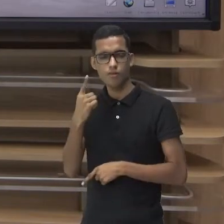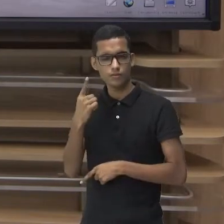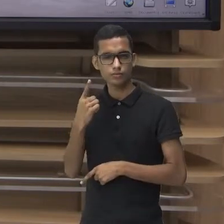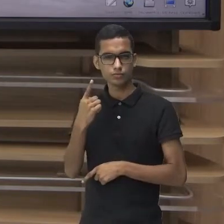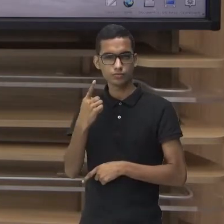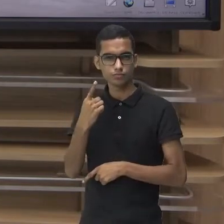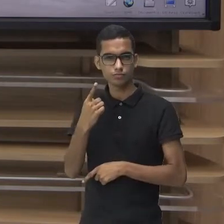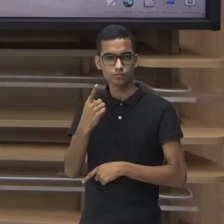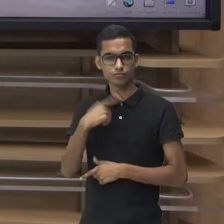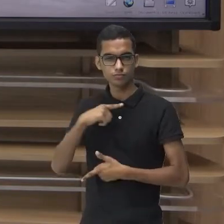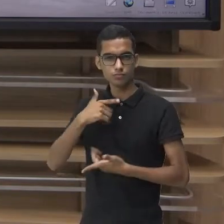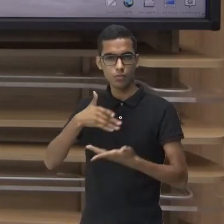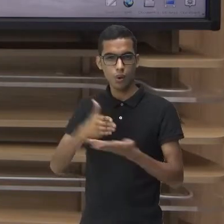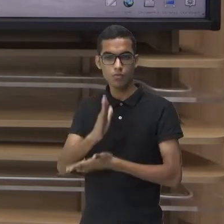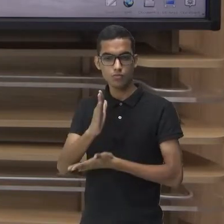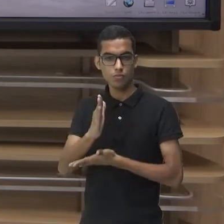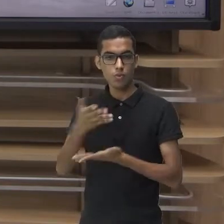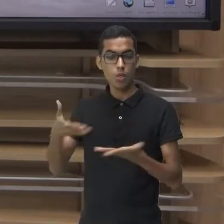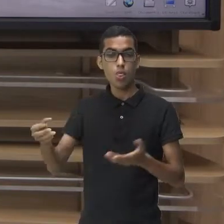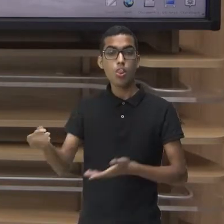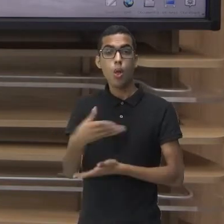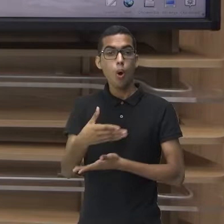nova Constituição Francesa,